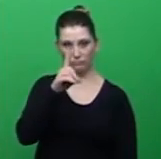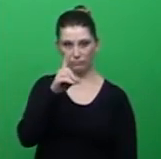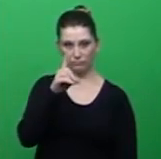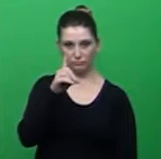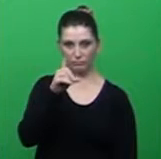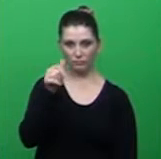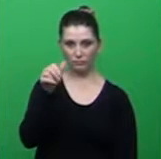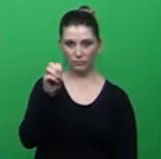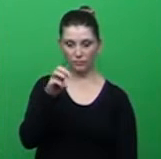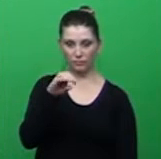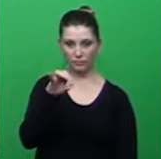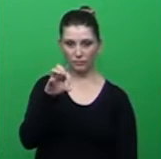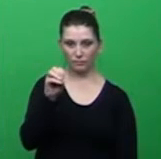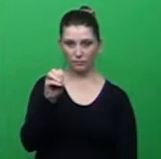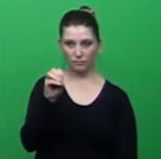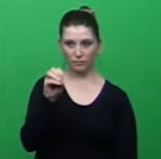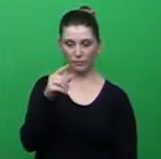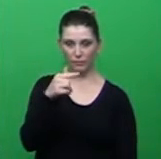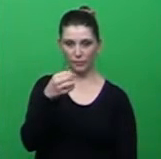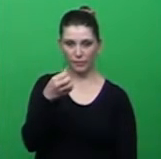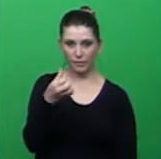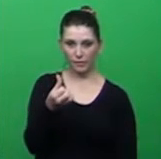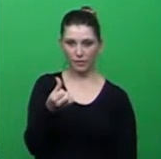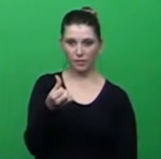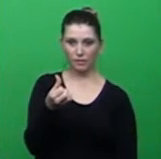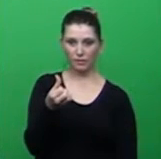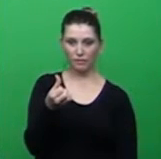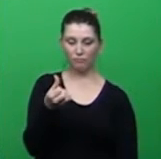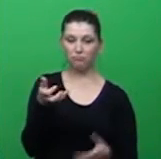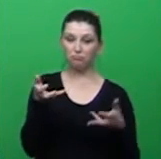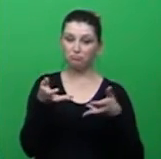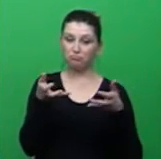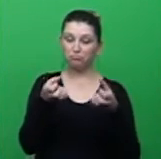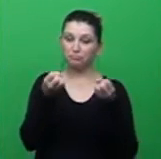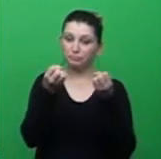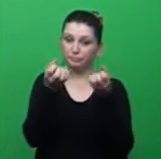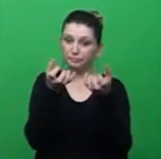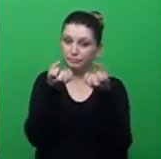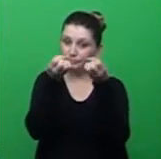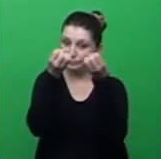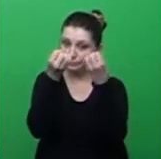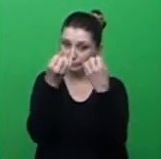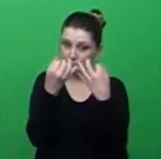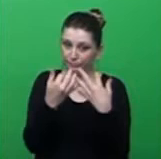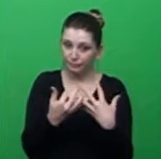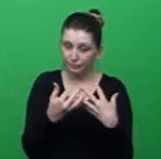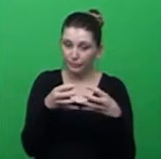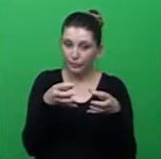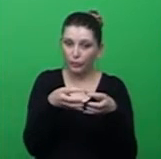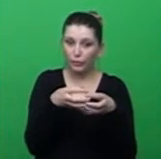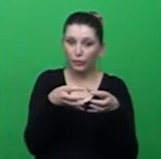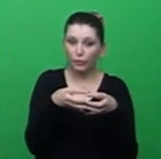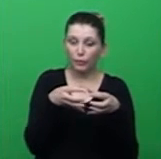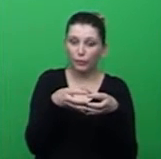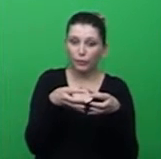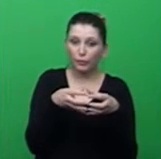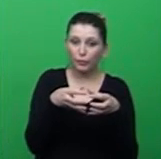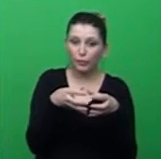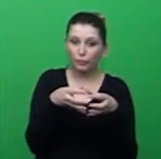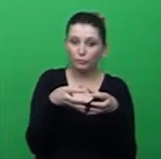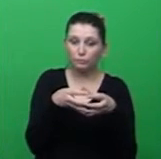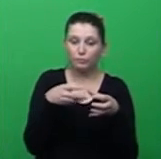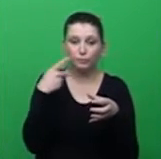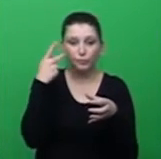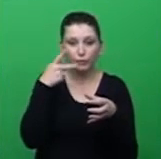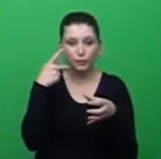2016. Excelentíssimo senhor presidente, vimos por meio desse informar que o Partido Progressista desse município indica